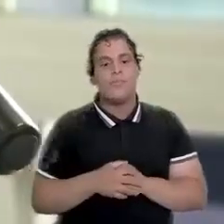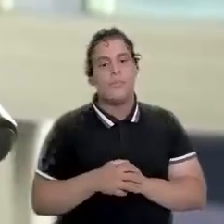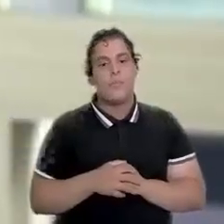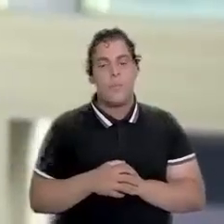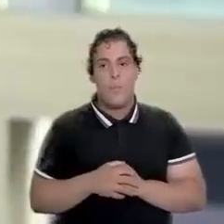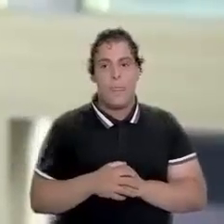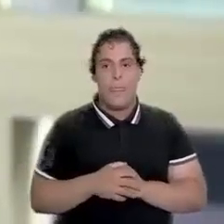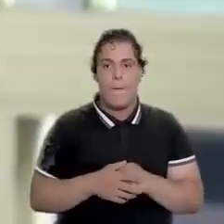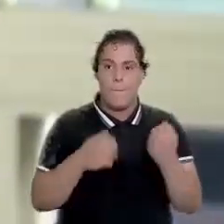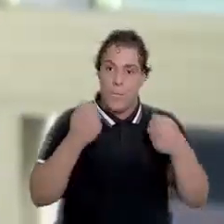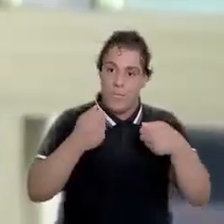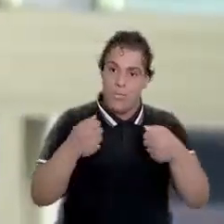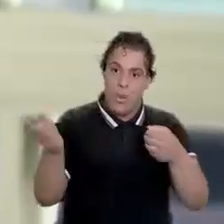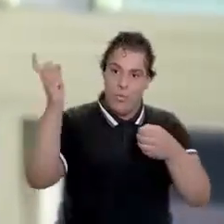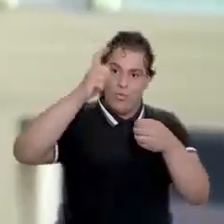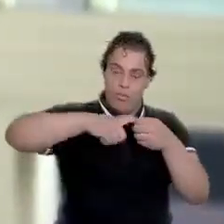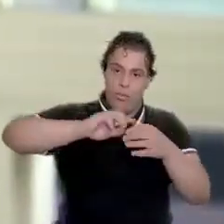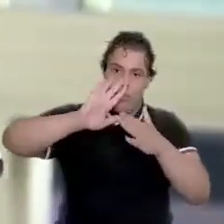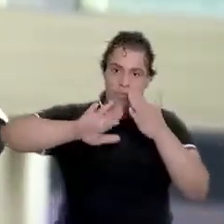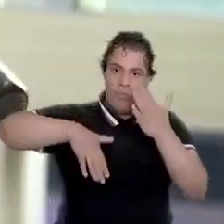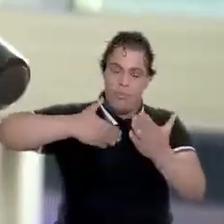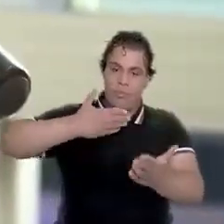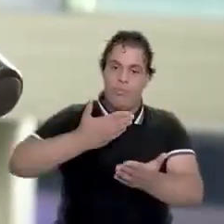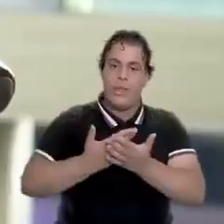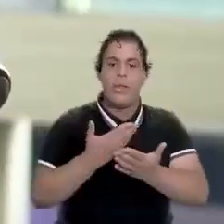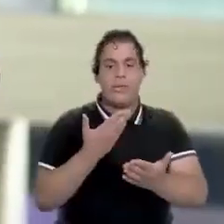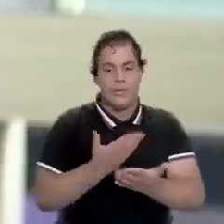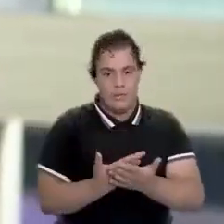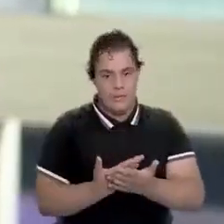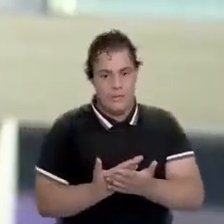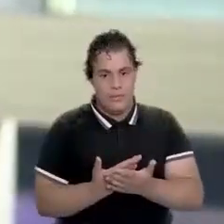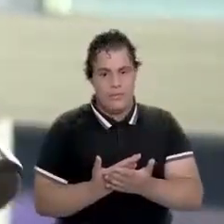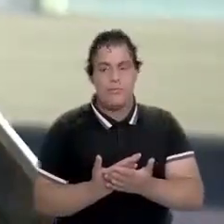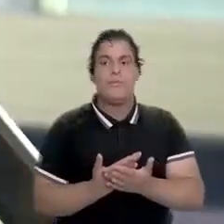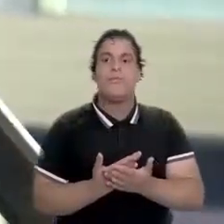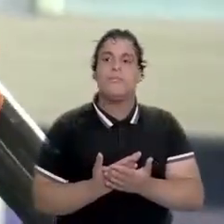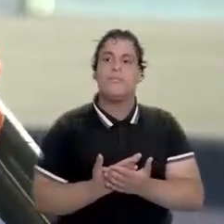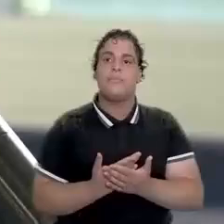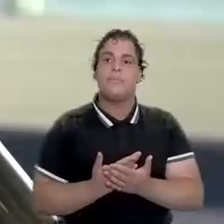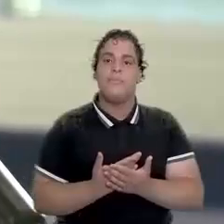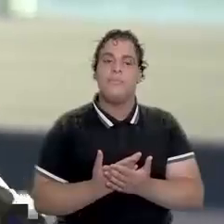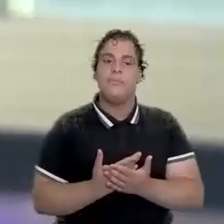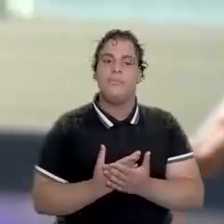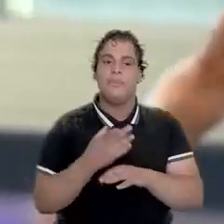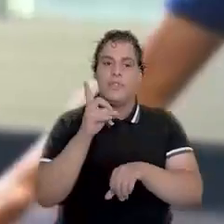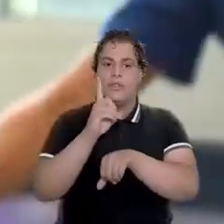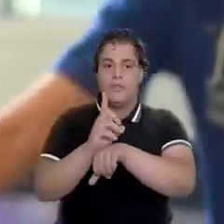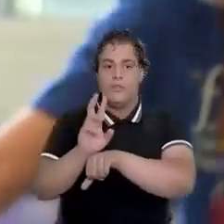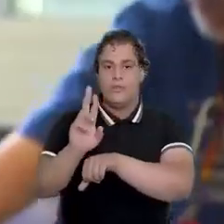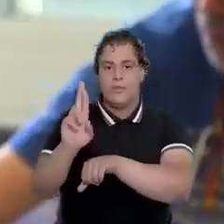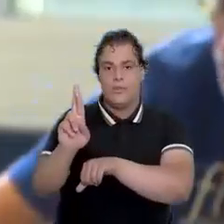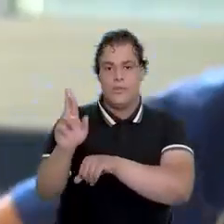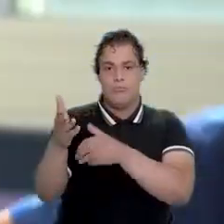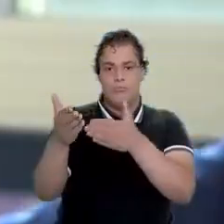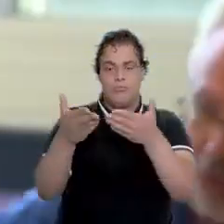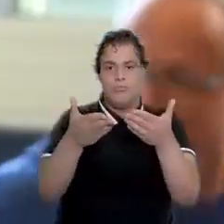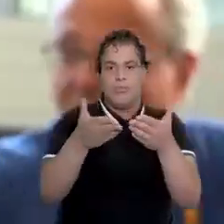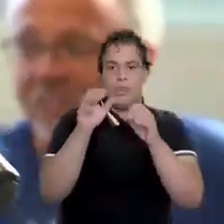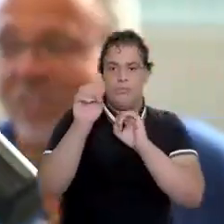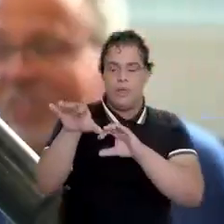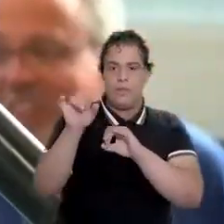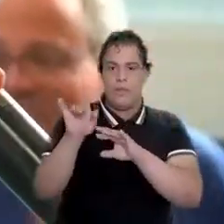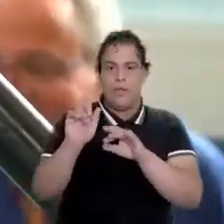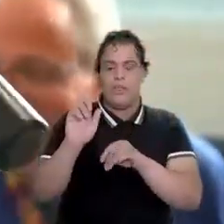foi exigido que eu voltasse para a escola. E a diretora me colocou para dar aula de